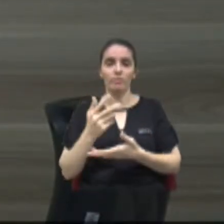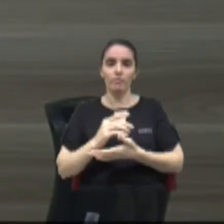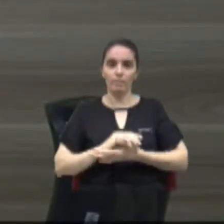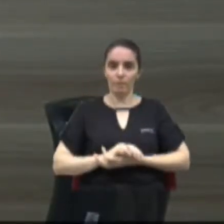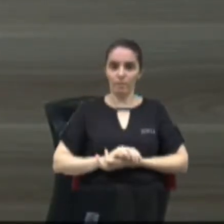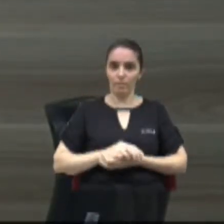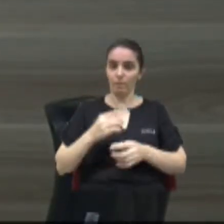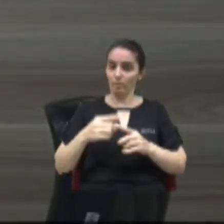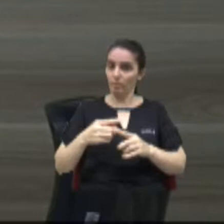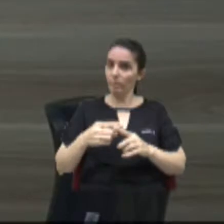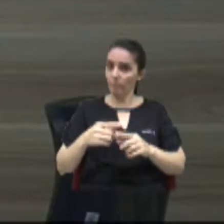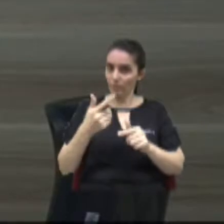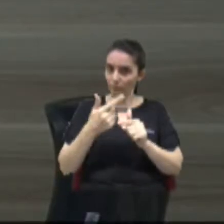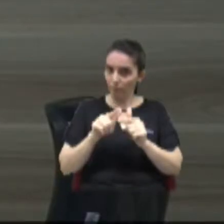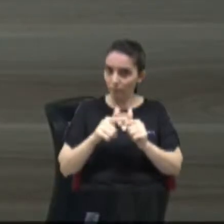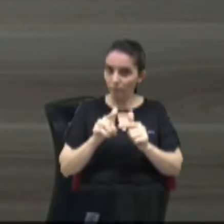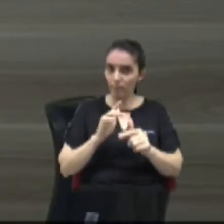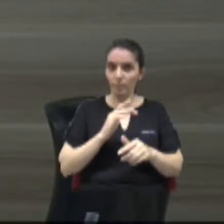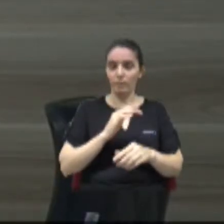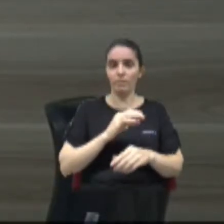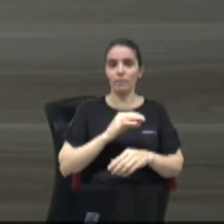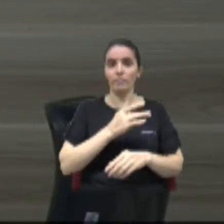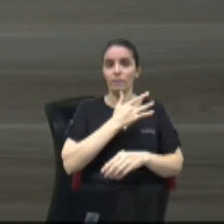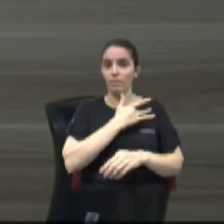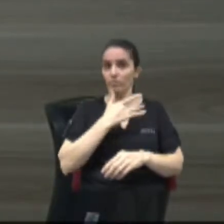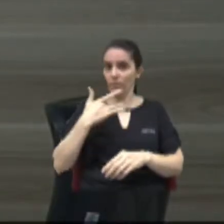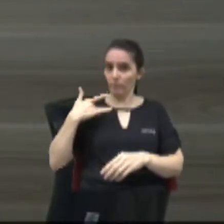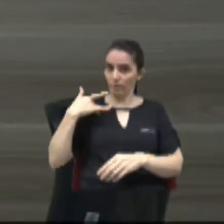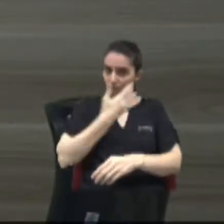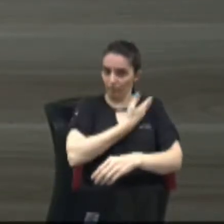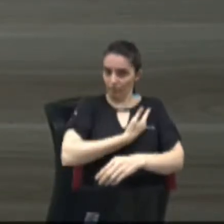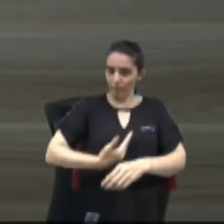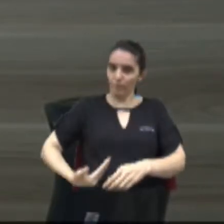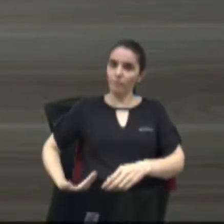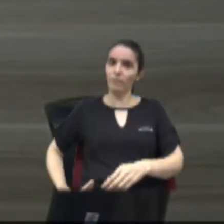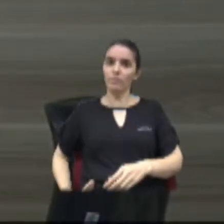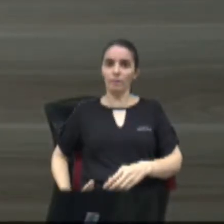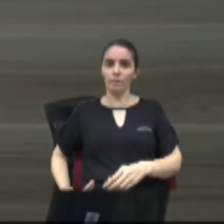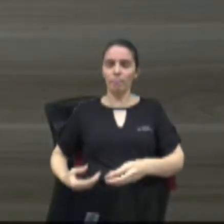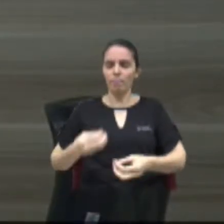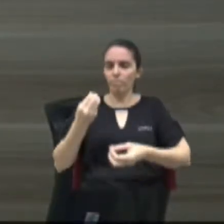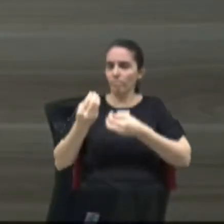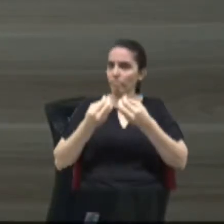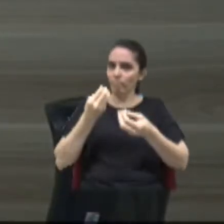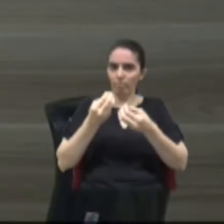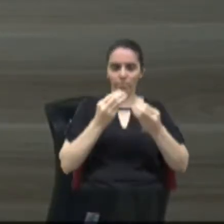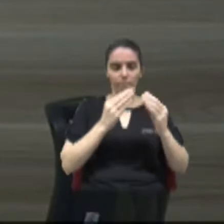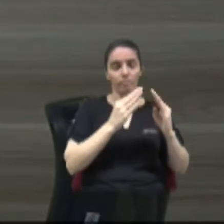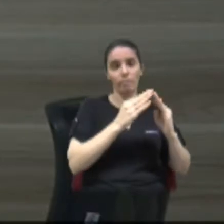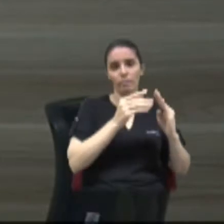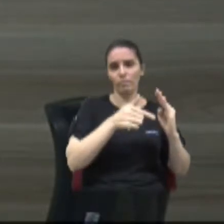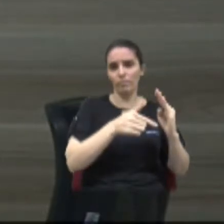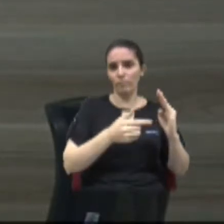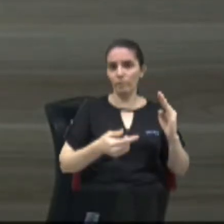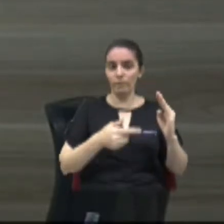do plano habitacional. E também, agora com essa planilha, com essa